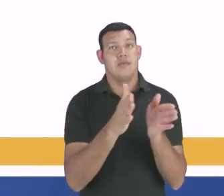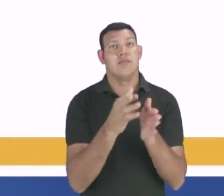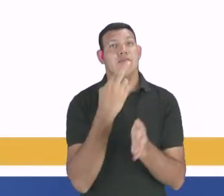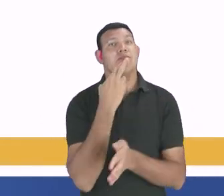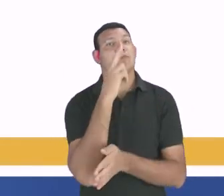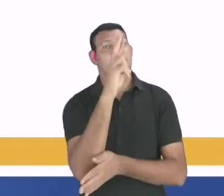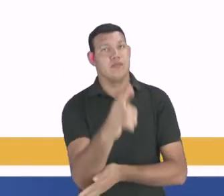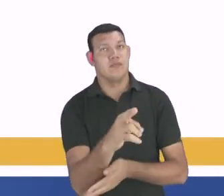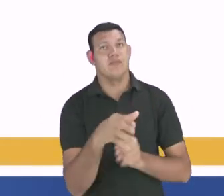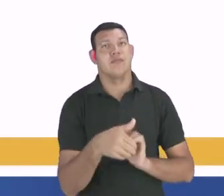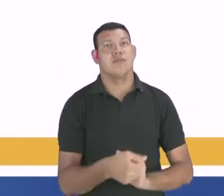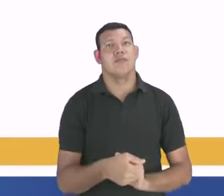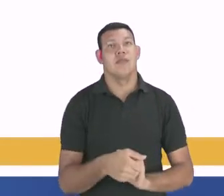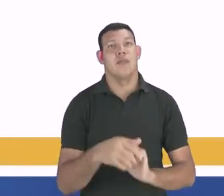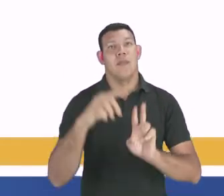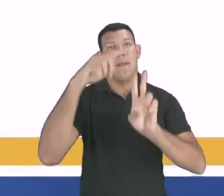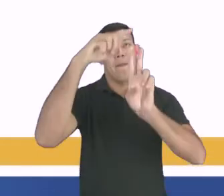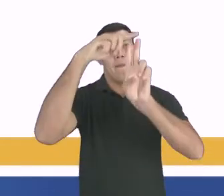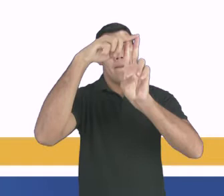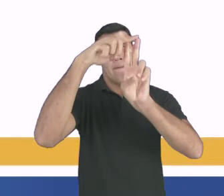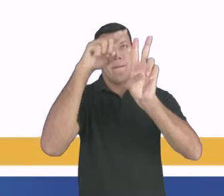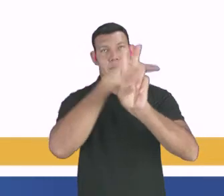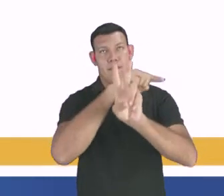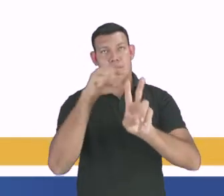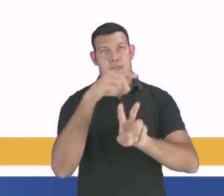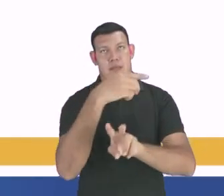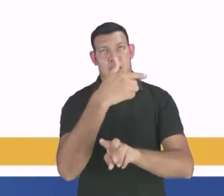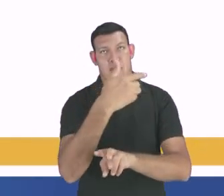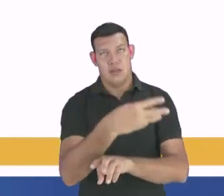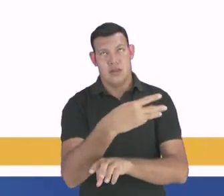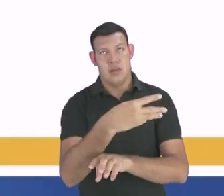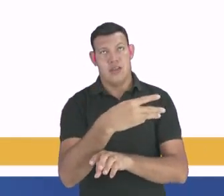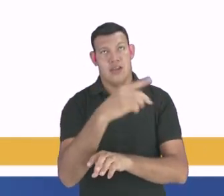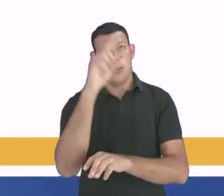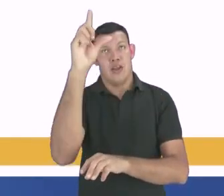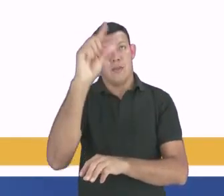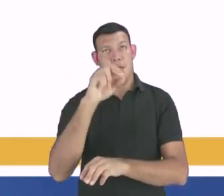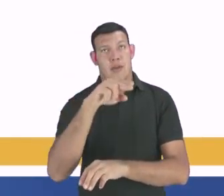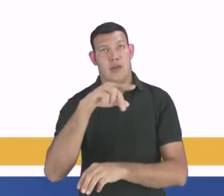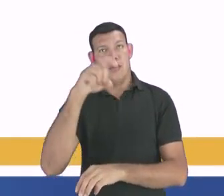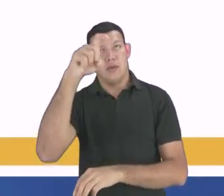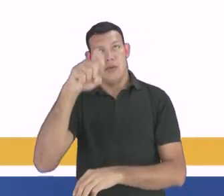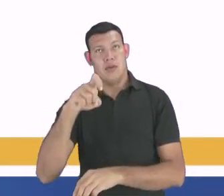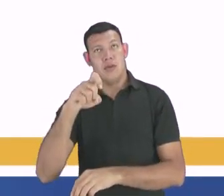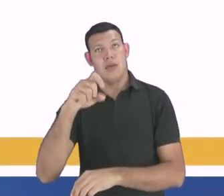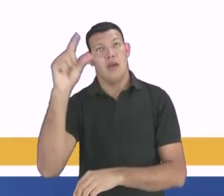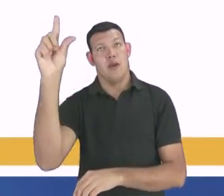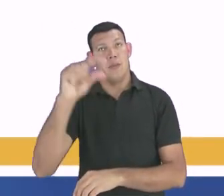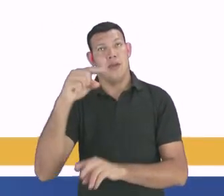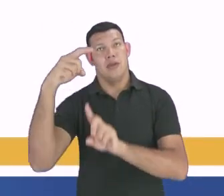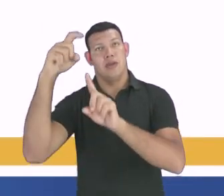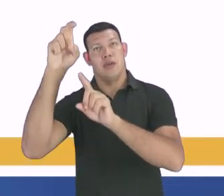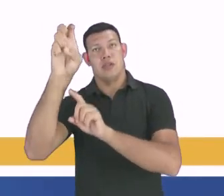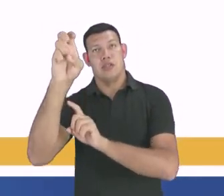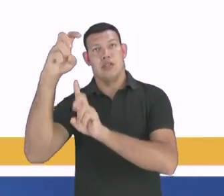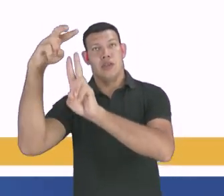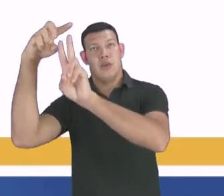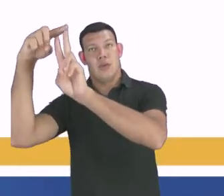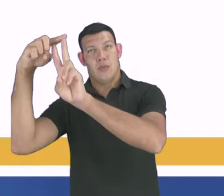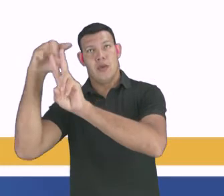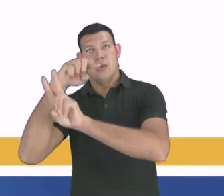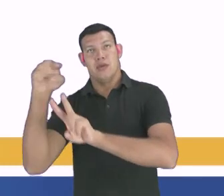solução, que é o π sobre 3 menor ou igual que x e menor que 5π sobre 3, que é uma